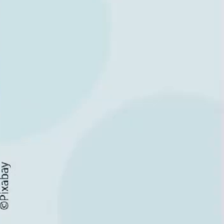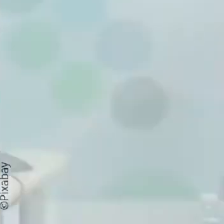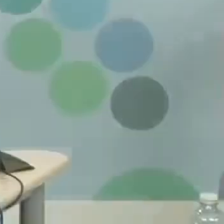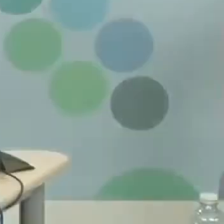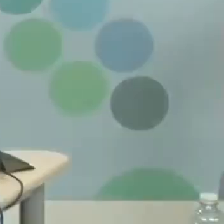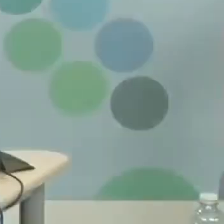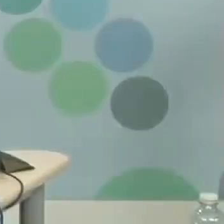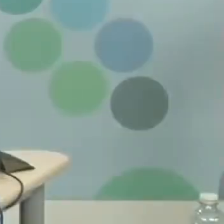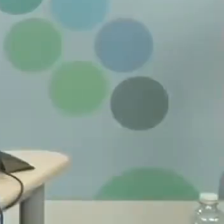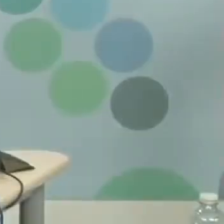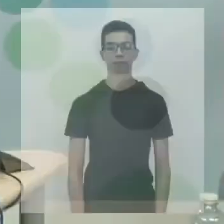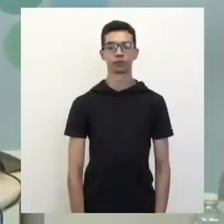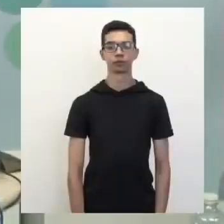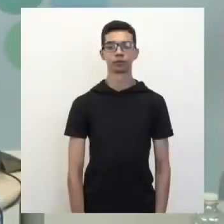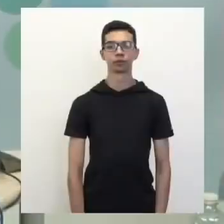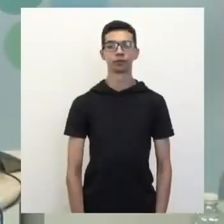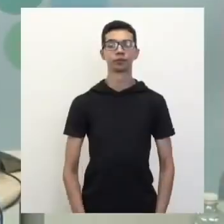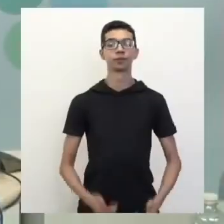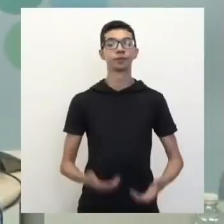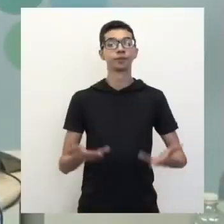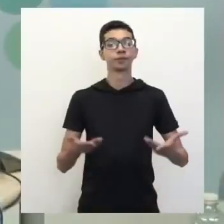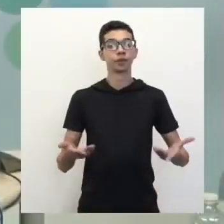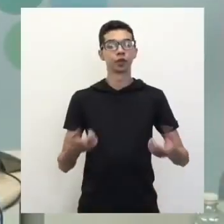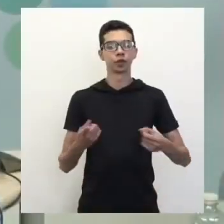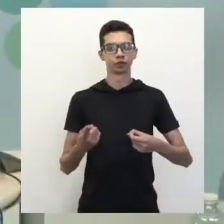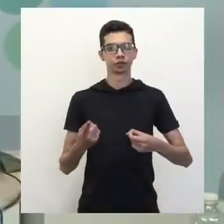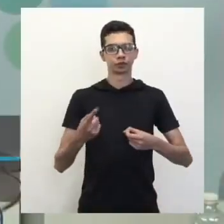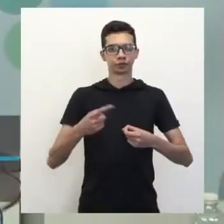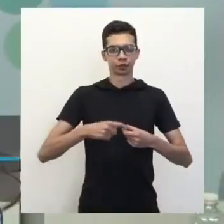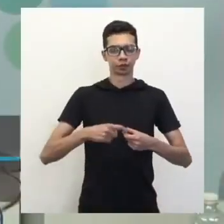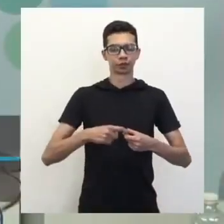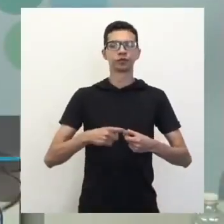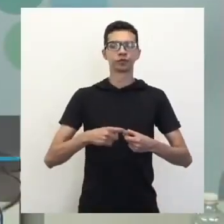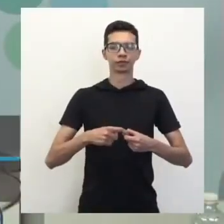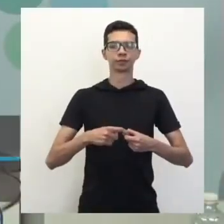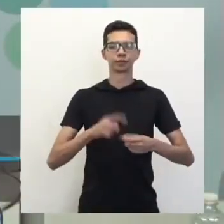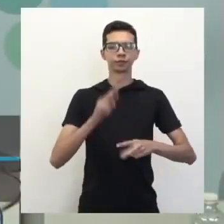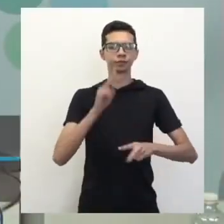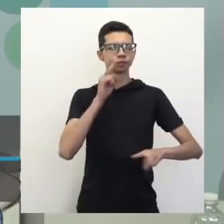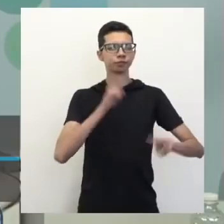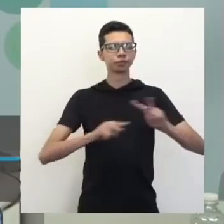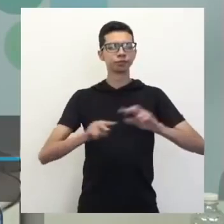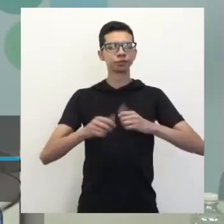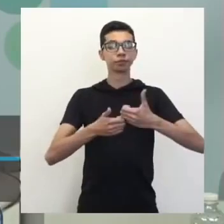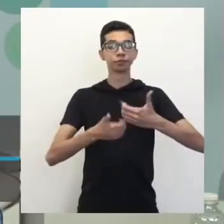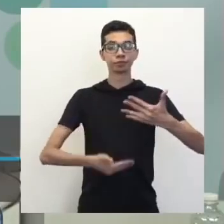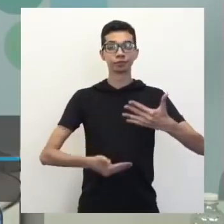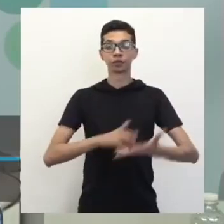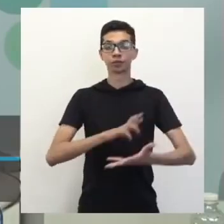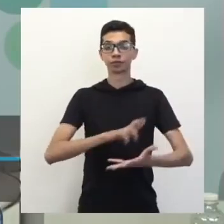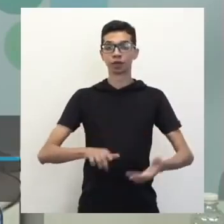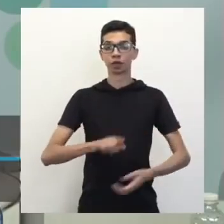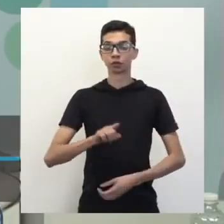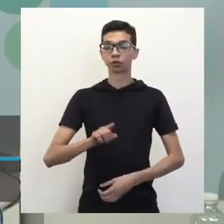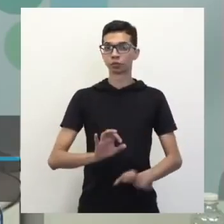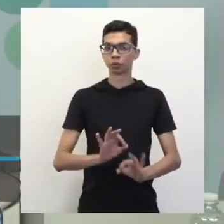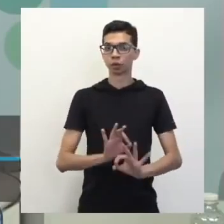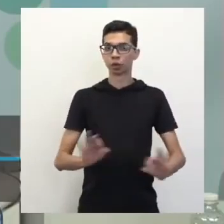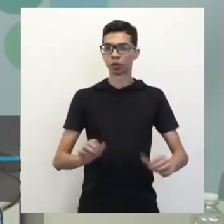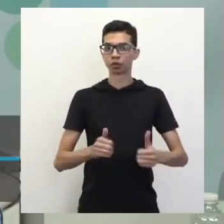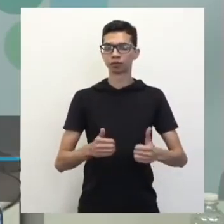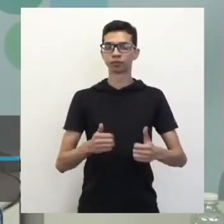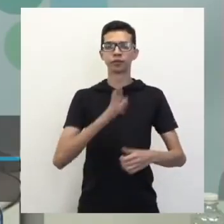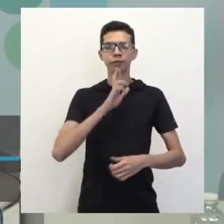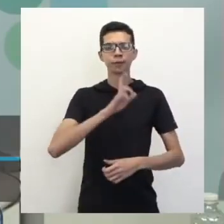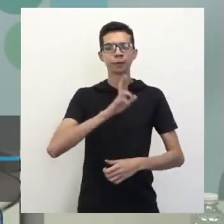Contra a biologia. Olha só, gente, voltando aqui, tá bastante interação. Vocês estão afinadíssimos, professor. Tem muitas respostas